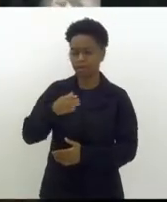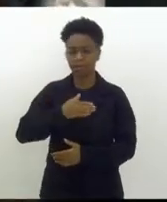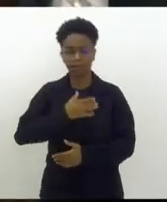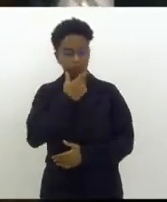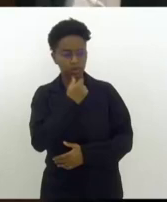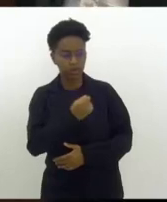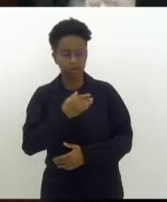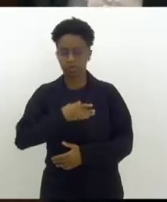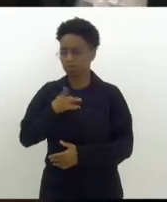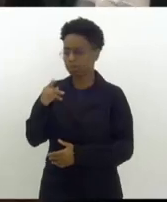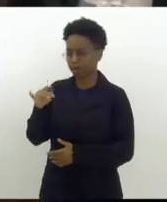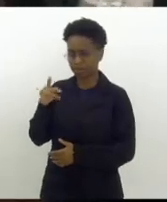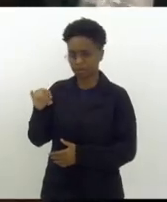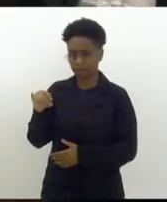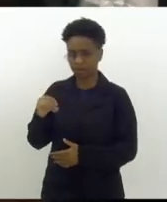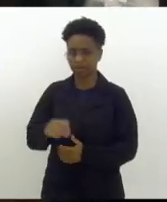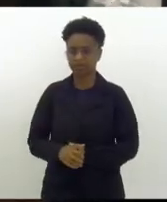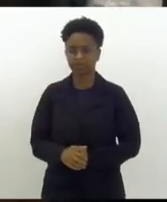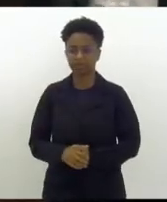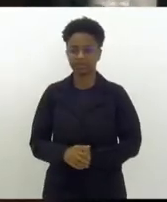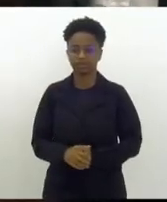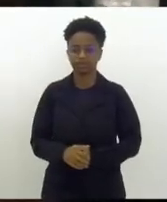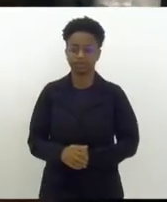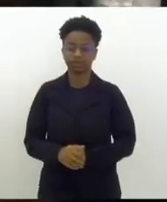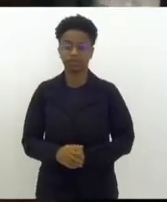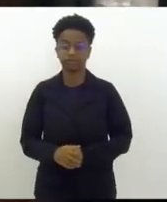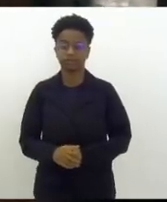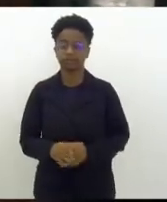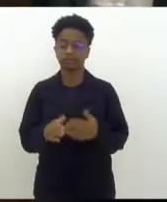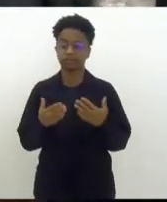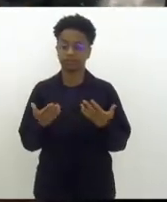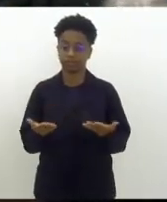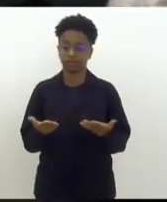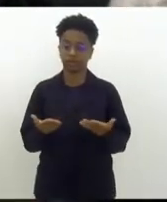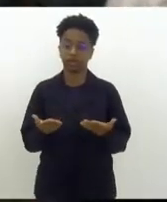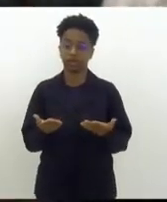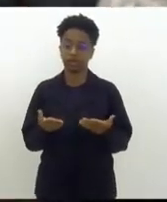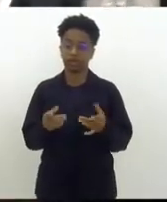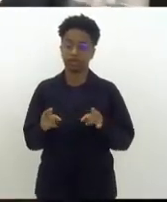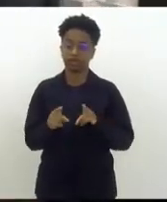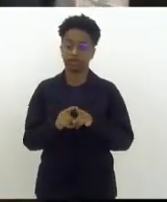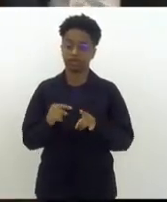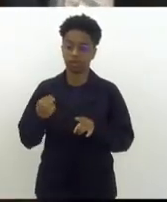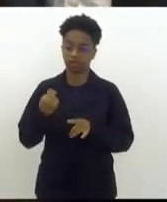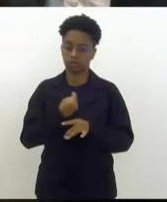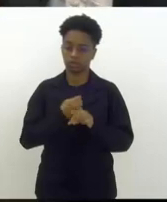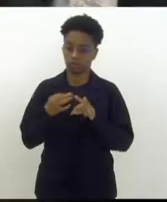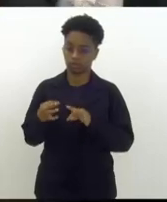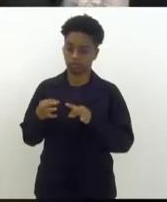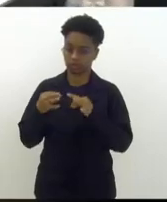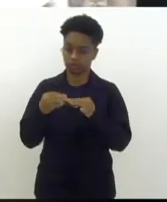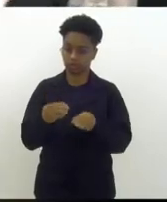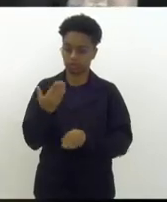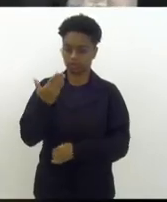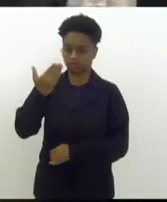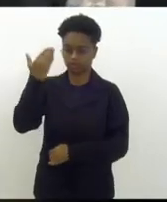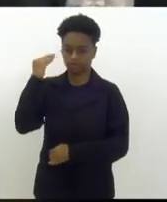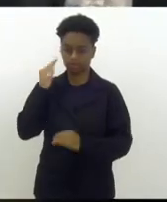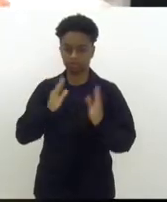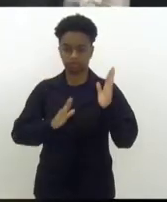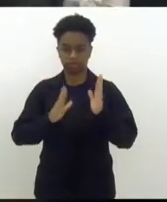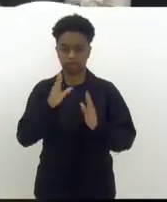pai Geraldo e eu todos nós na nossa adolescência